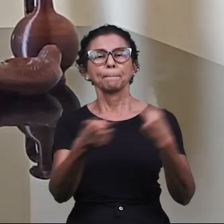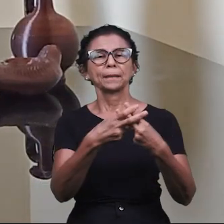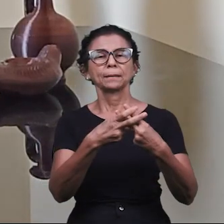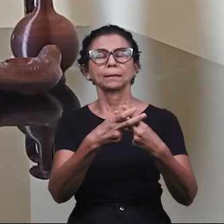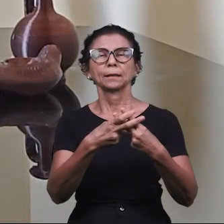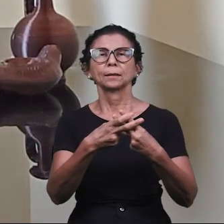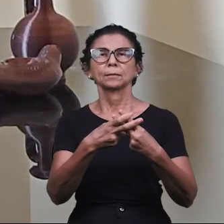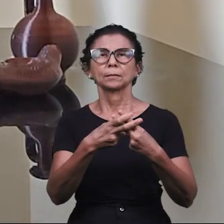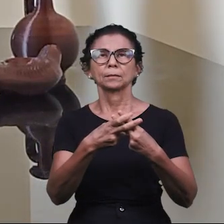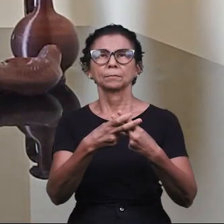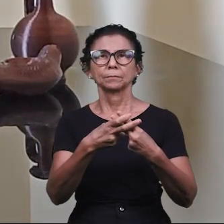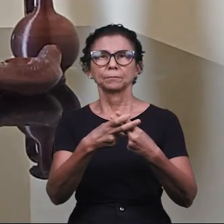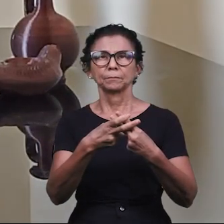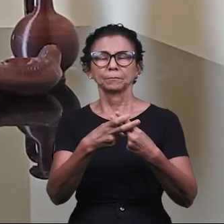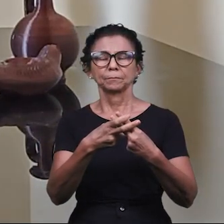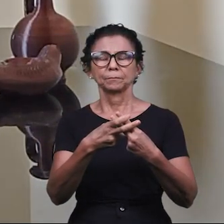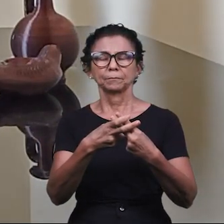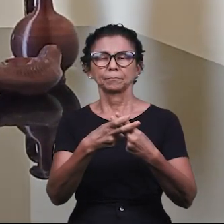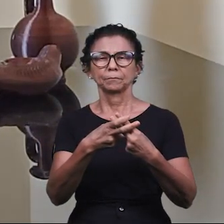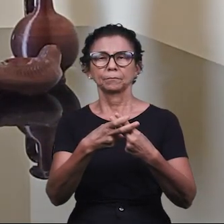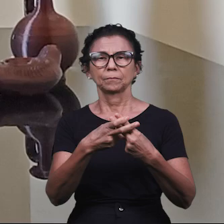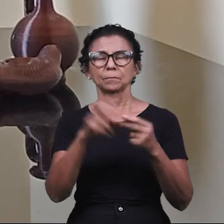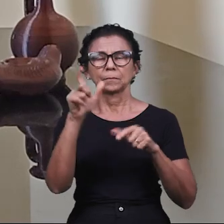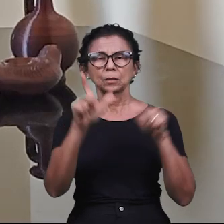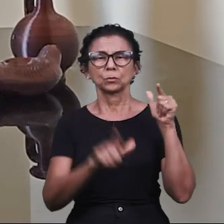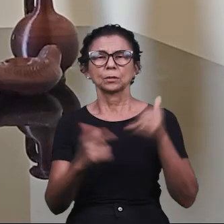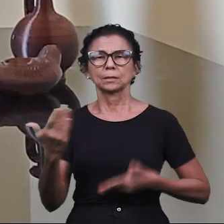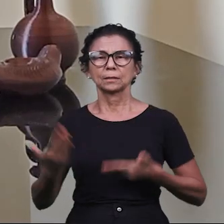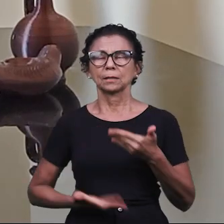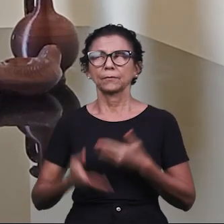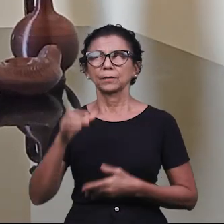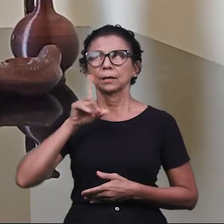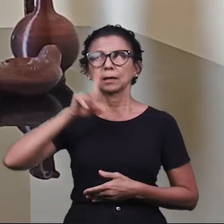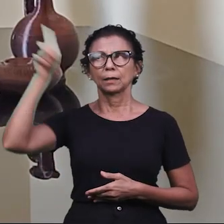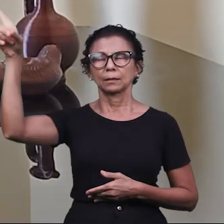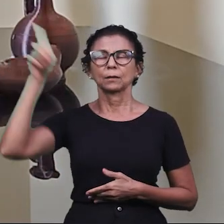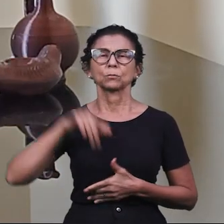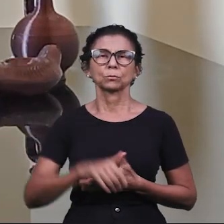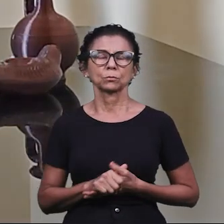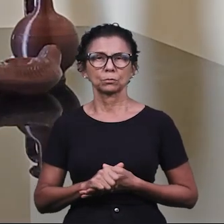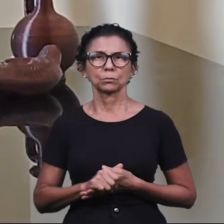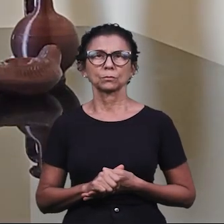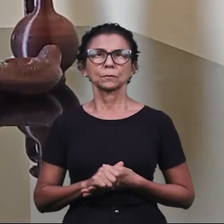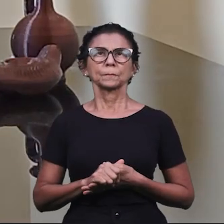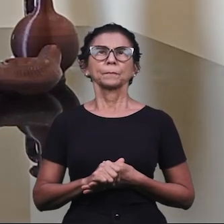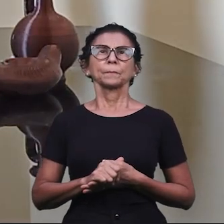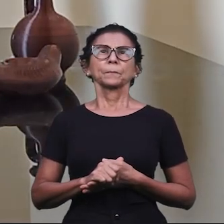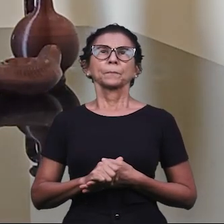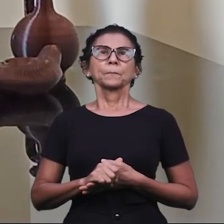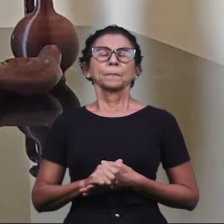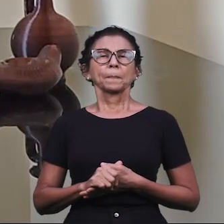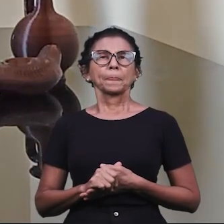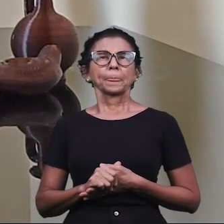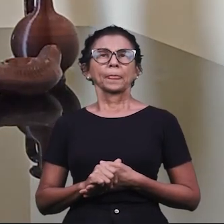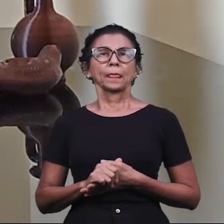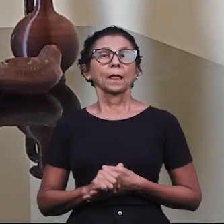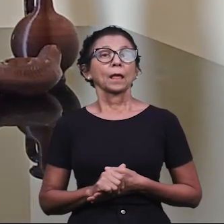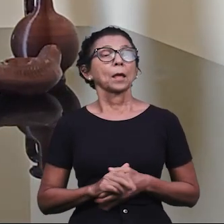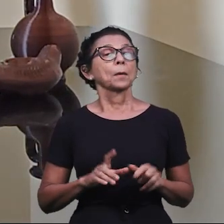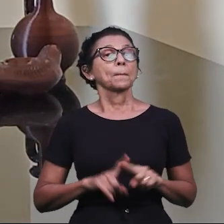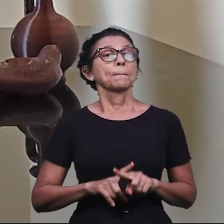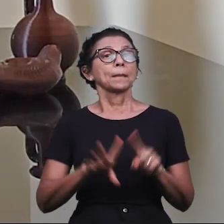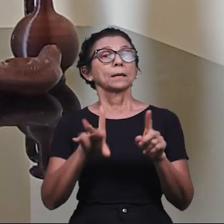Senhor. Qual é o primeiro ponto focal dessa aula? Que quando Saulo ele teve um